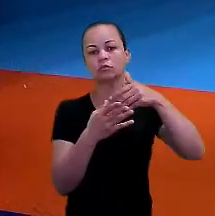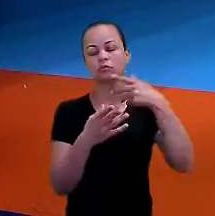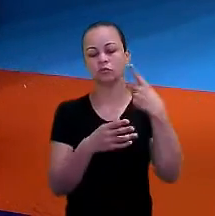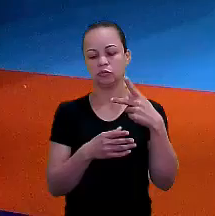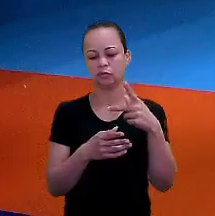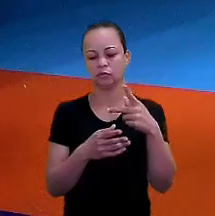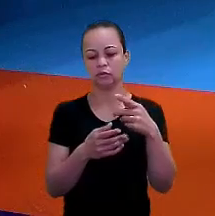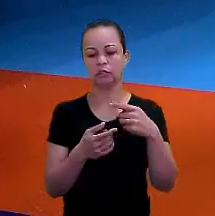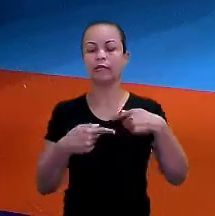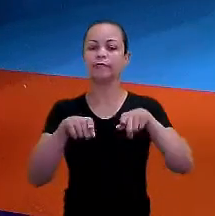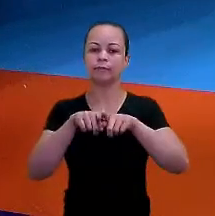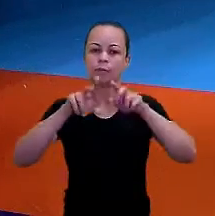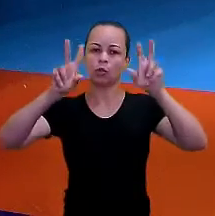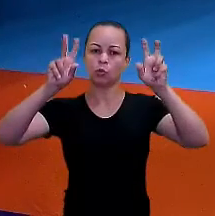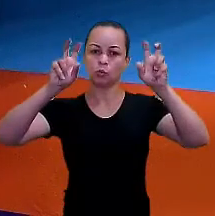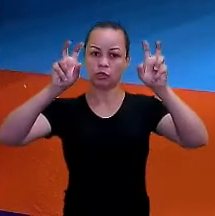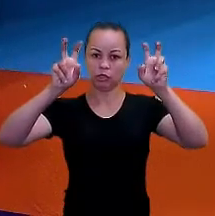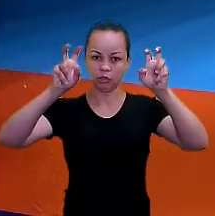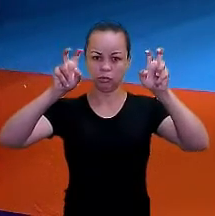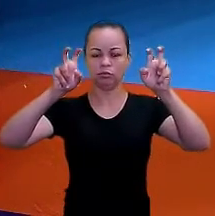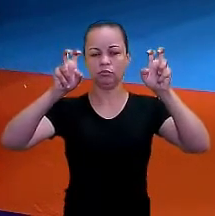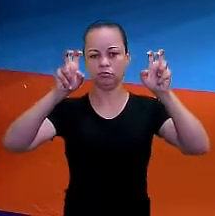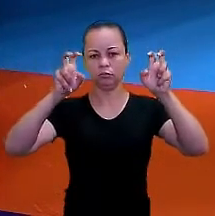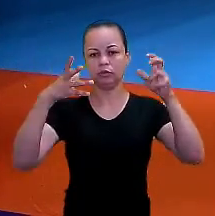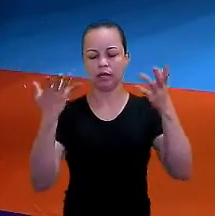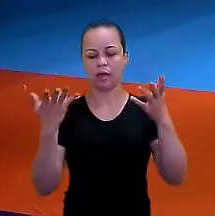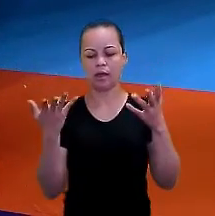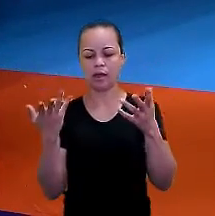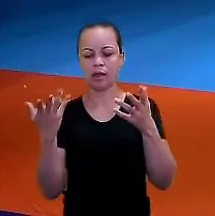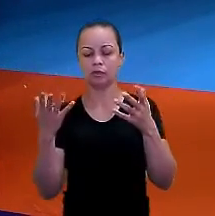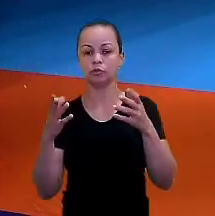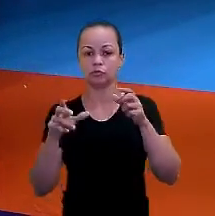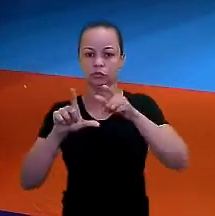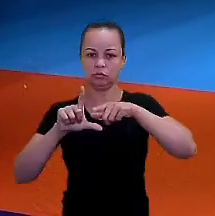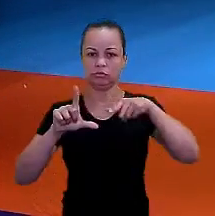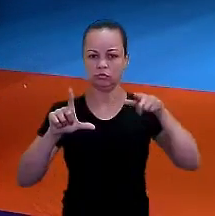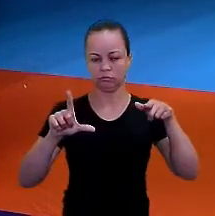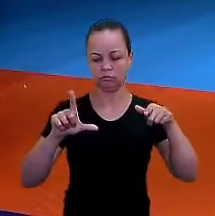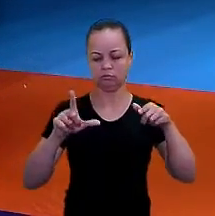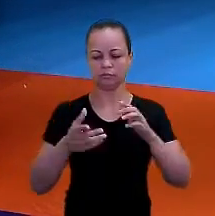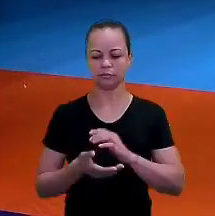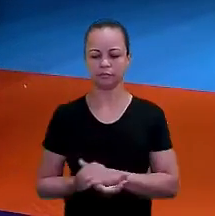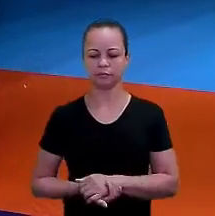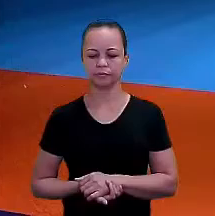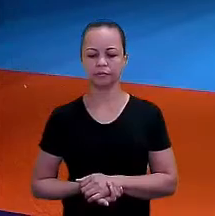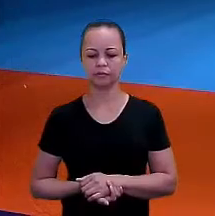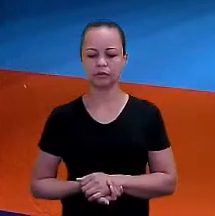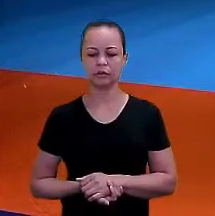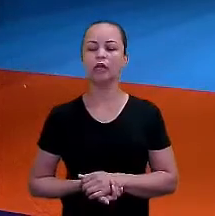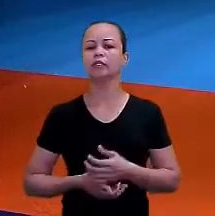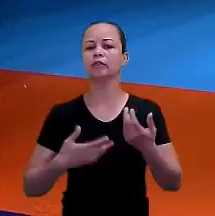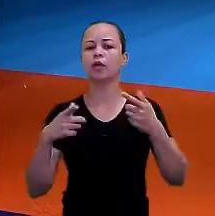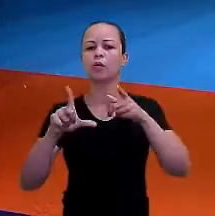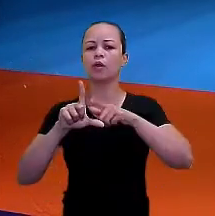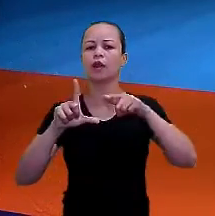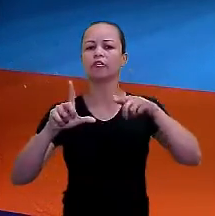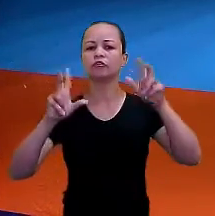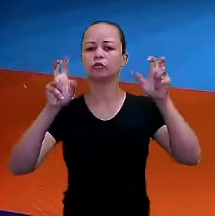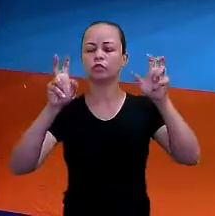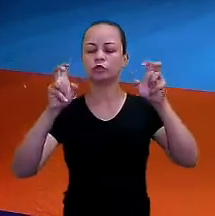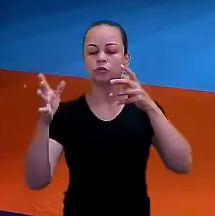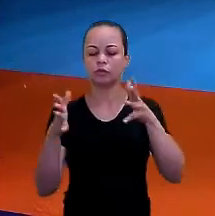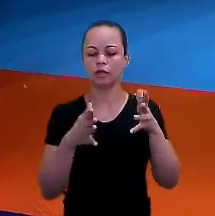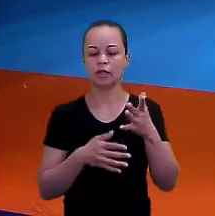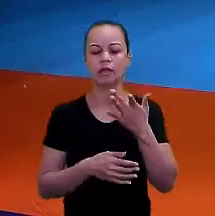o título da camisa e o título do gráfico, tá certo? Então, qual é o título do gráfico?